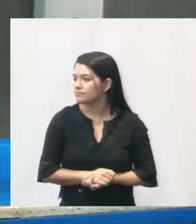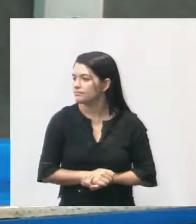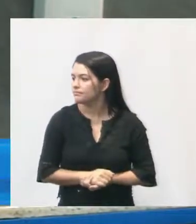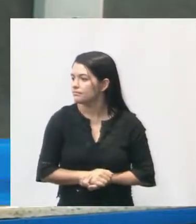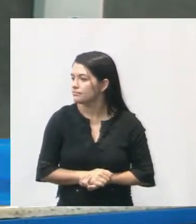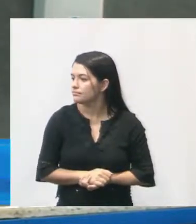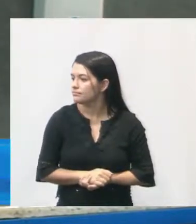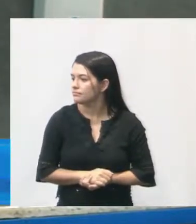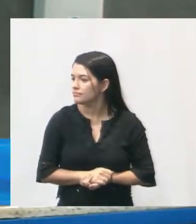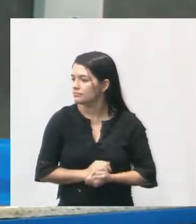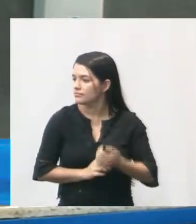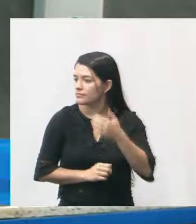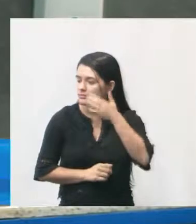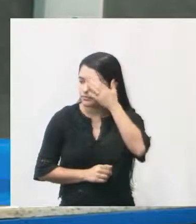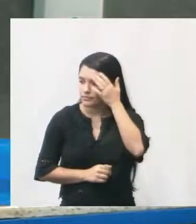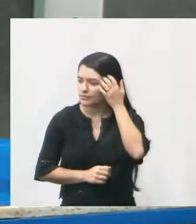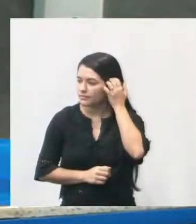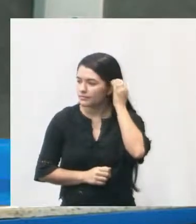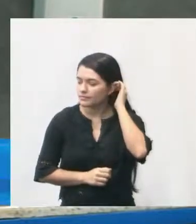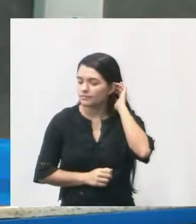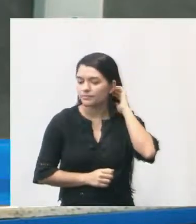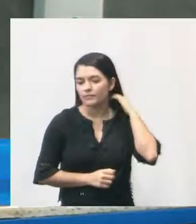Cirurgia. Pedra.